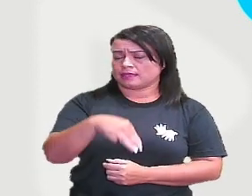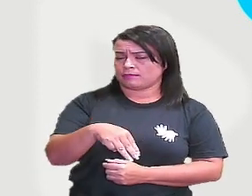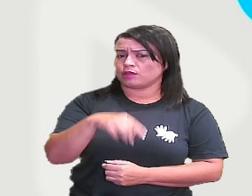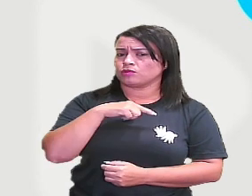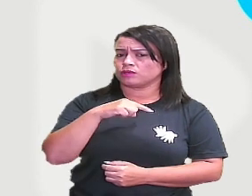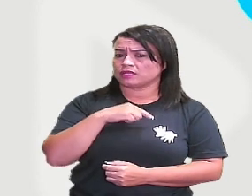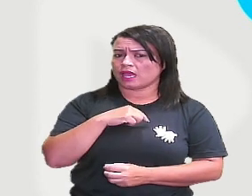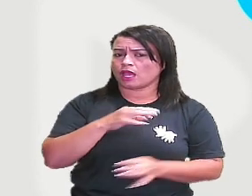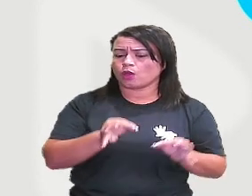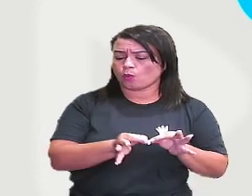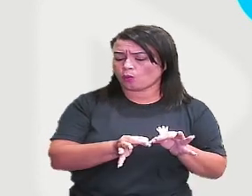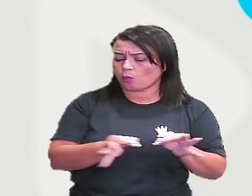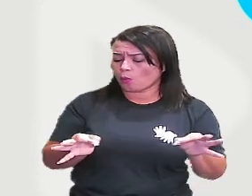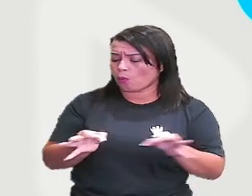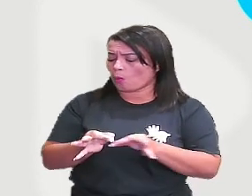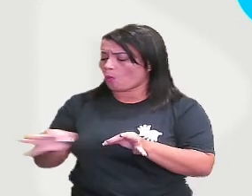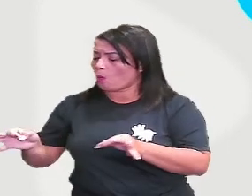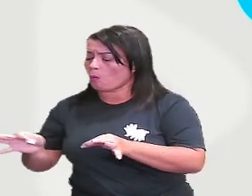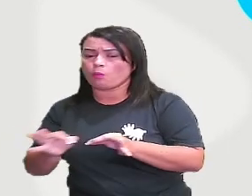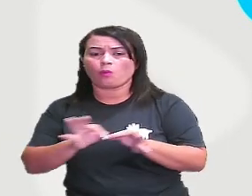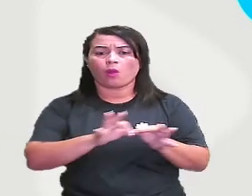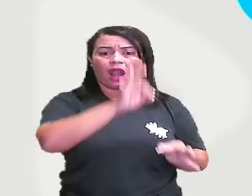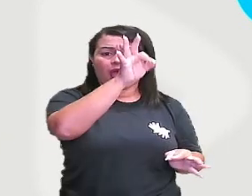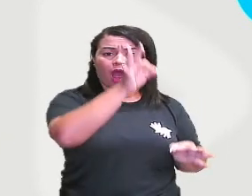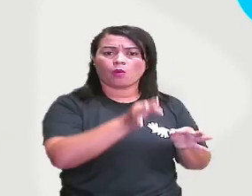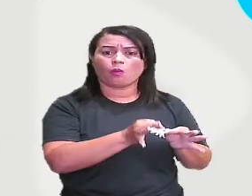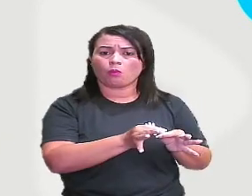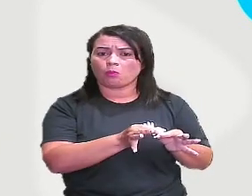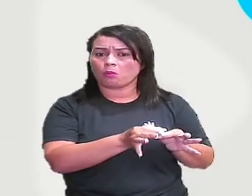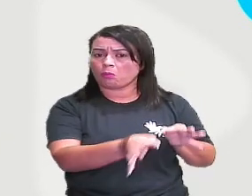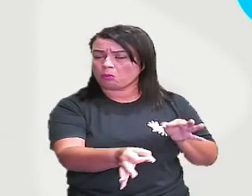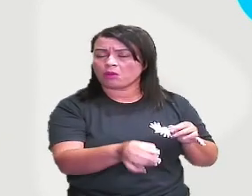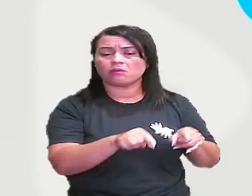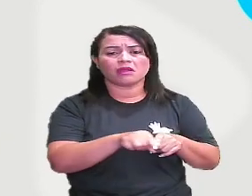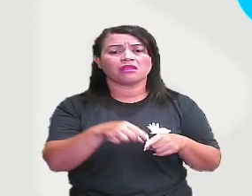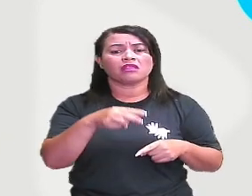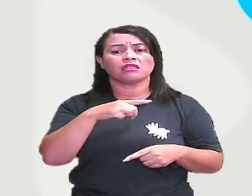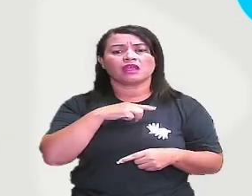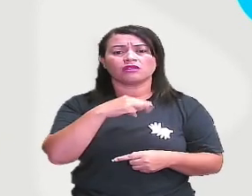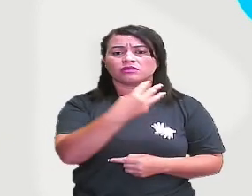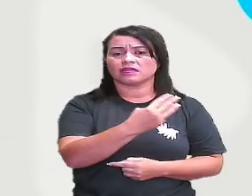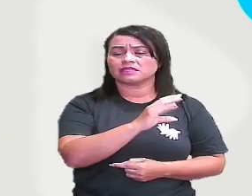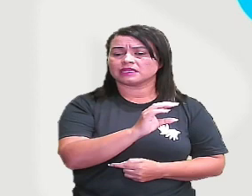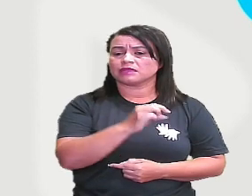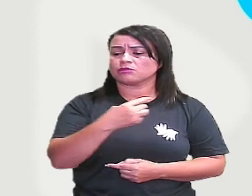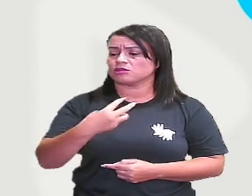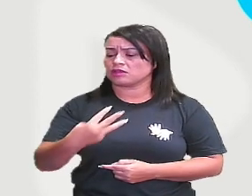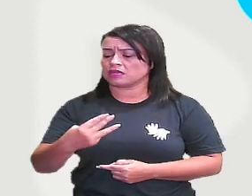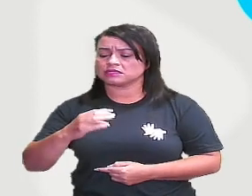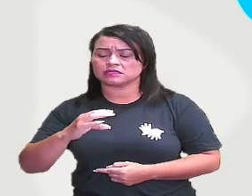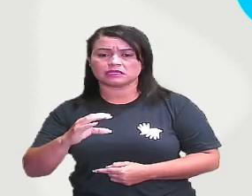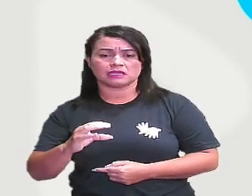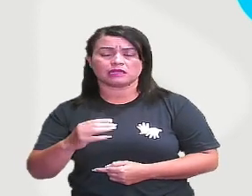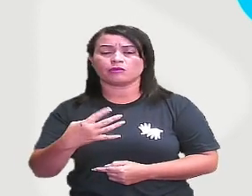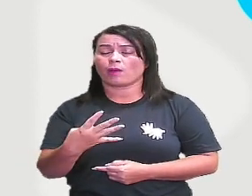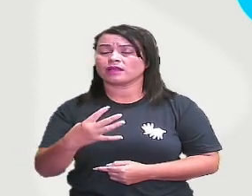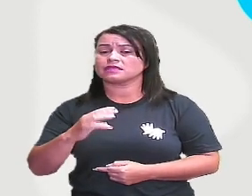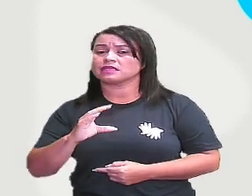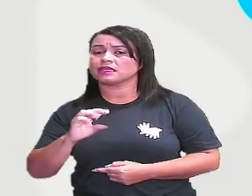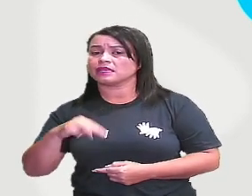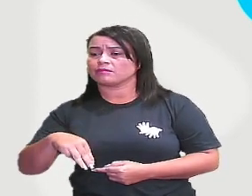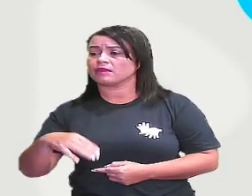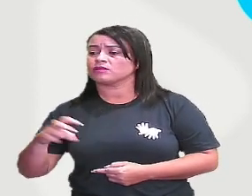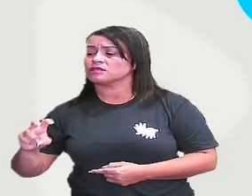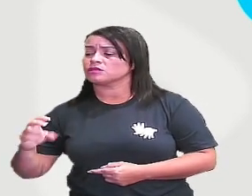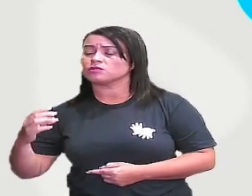né, do cubo, a mesma medida. Né? O cobre, 3 centímetros, de alumínio, 4 centímetros e o de ferro,